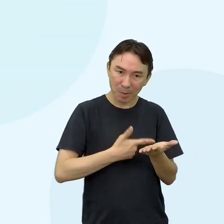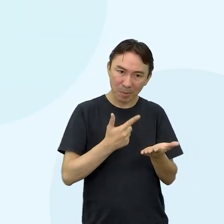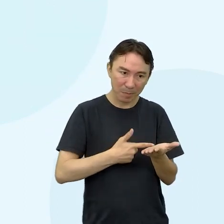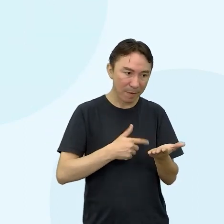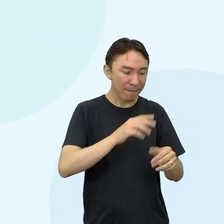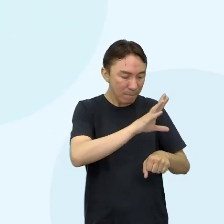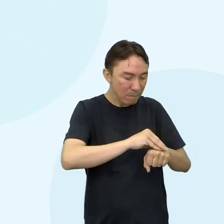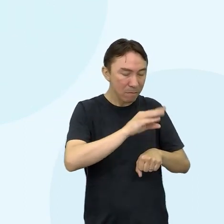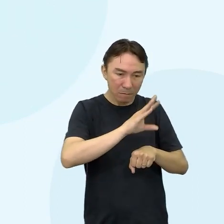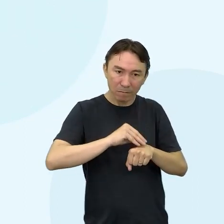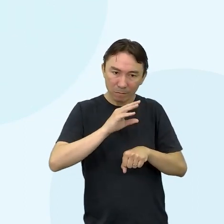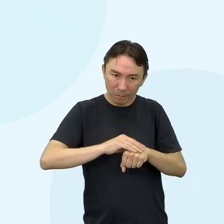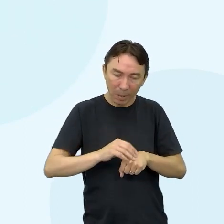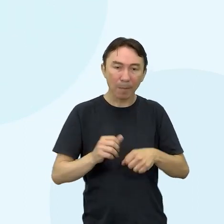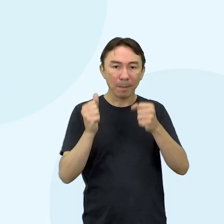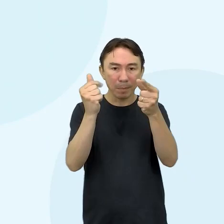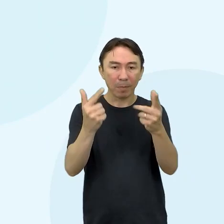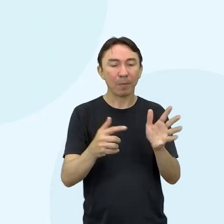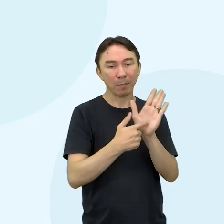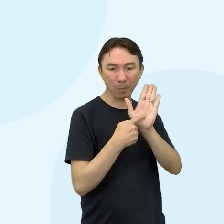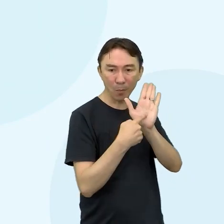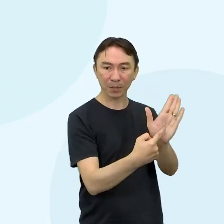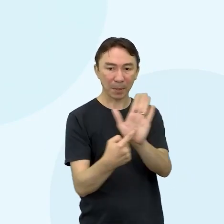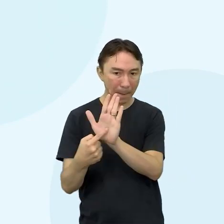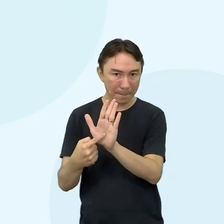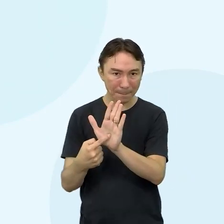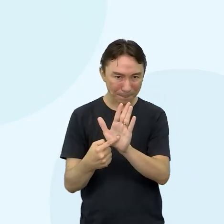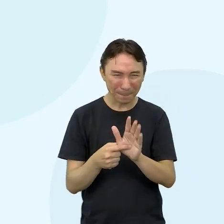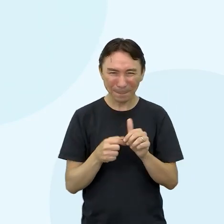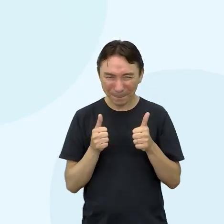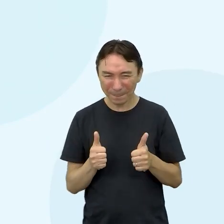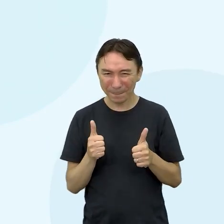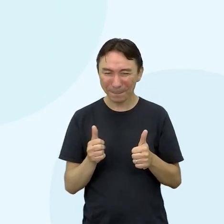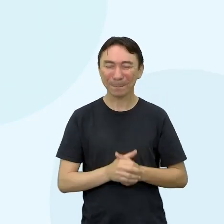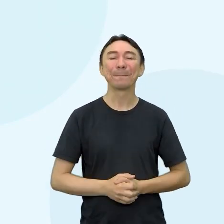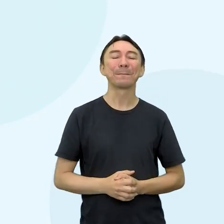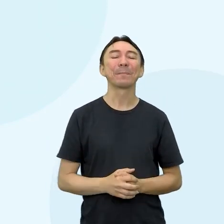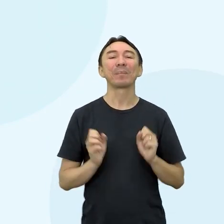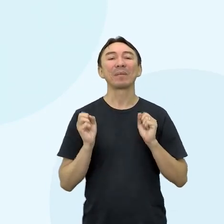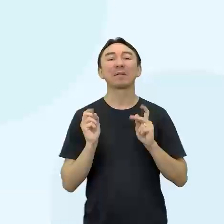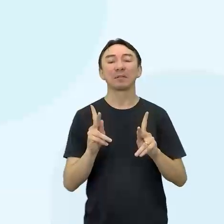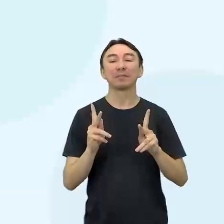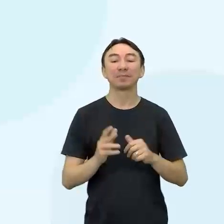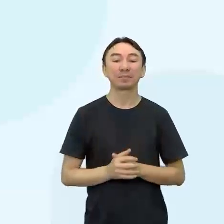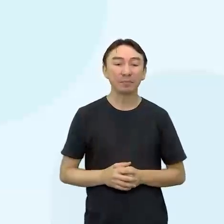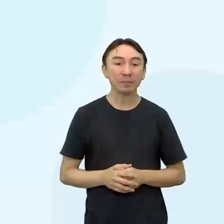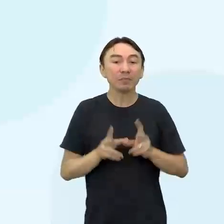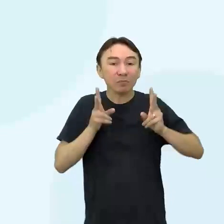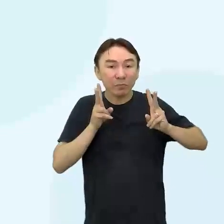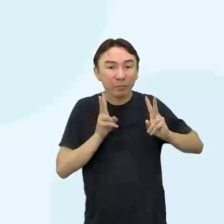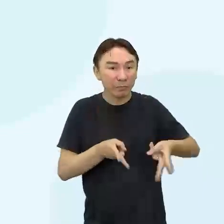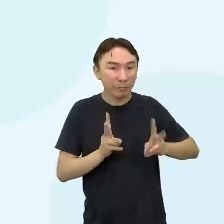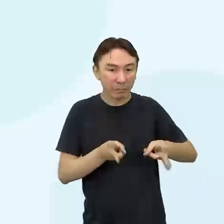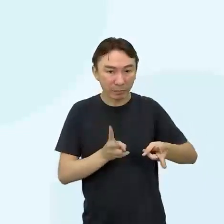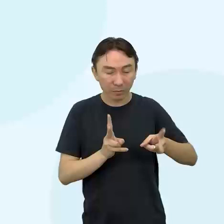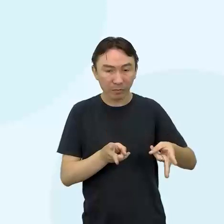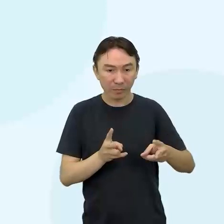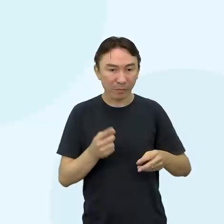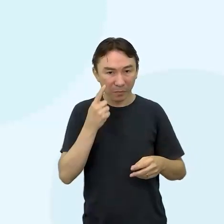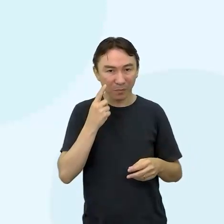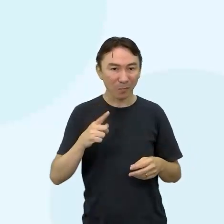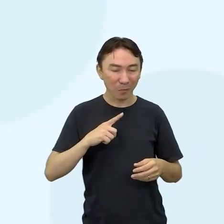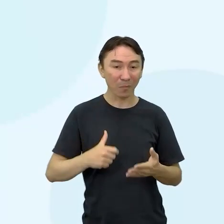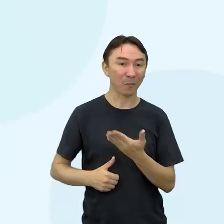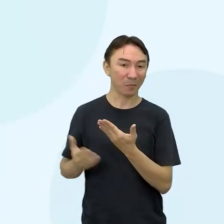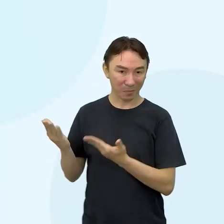para encerrar. Tudo bem? Muito bem, pessoal. Então, continuando aqui, a sensibilização,